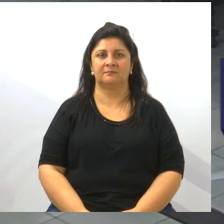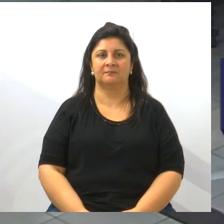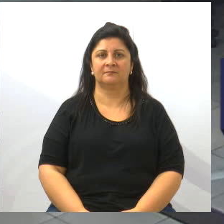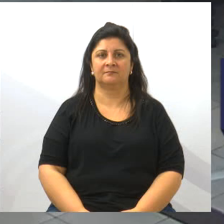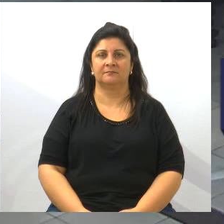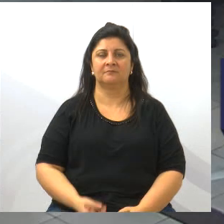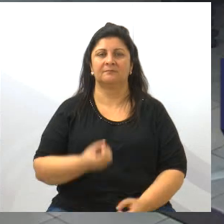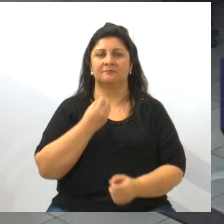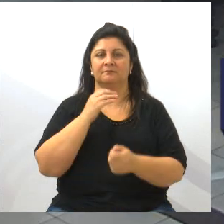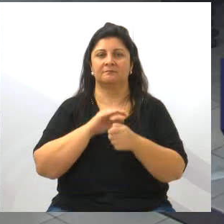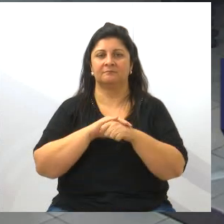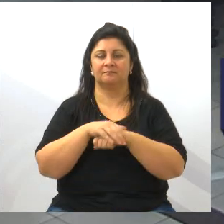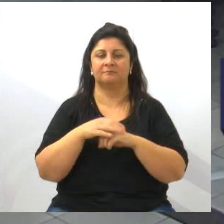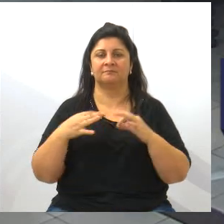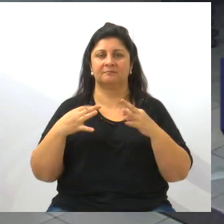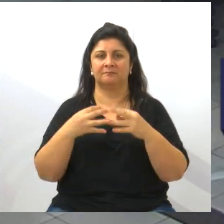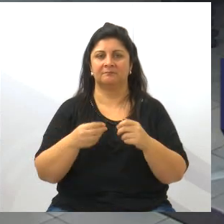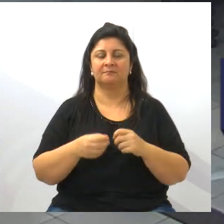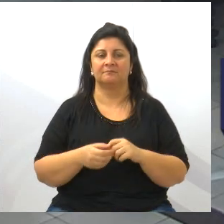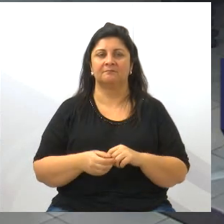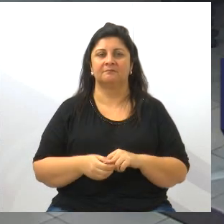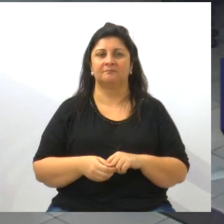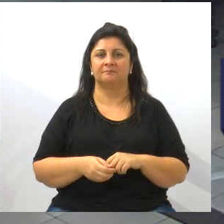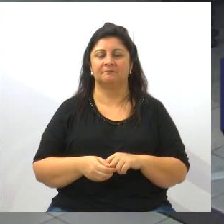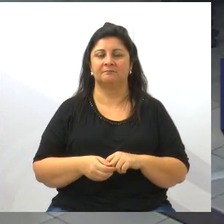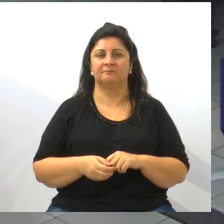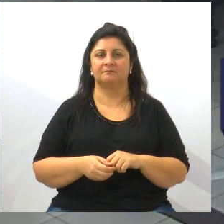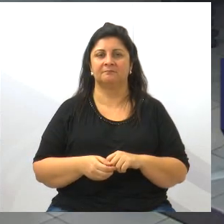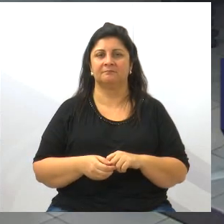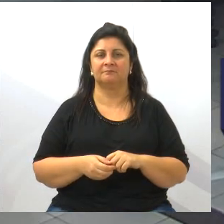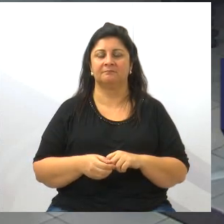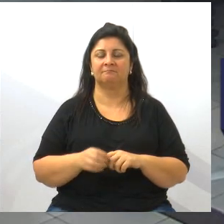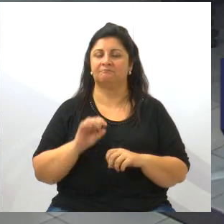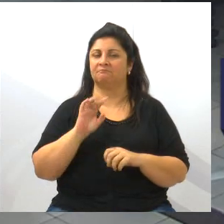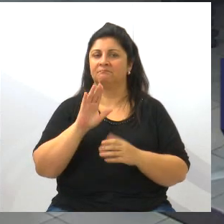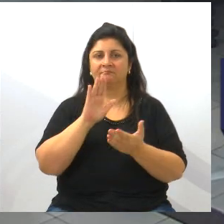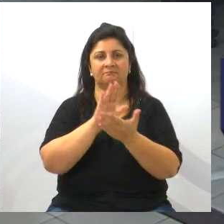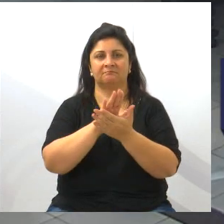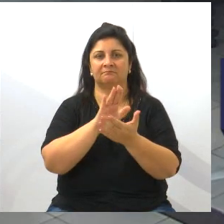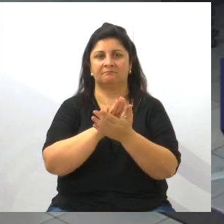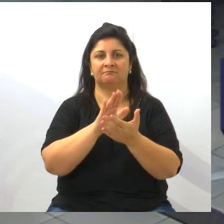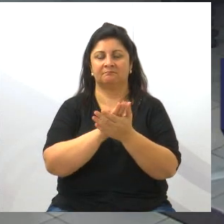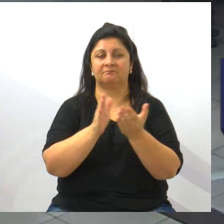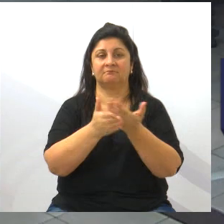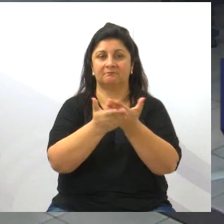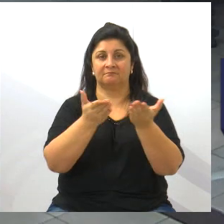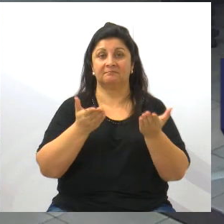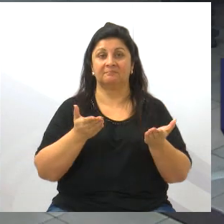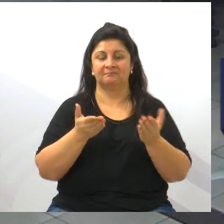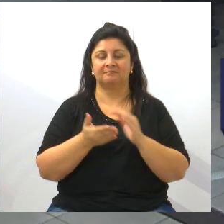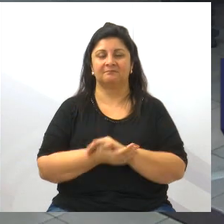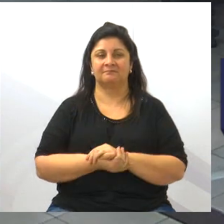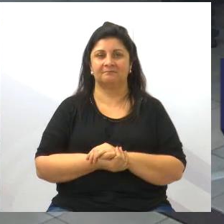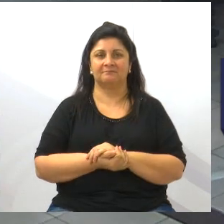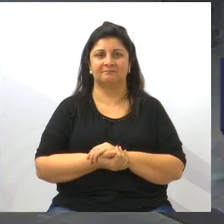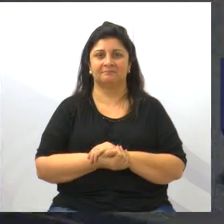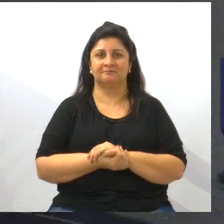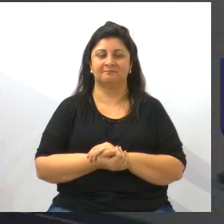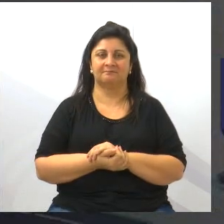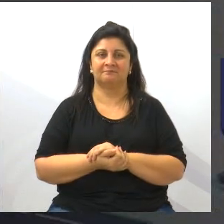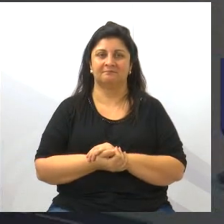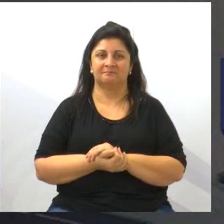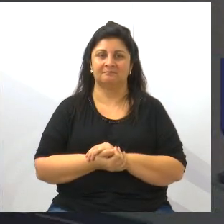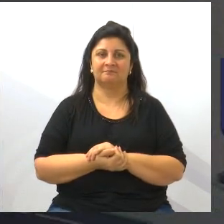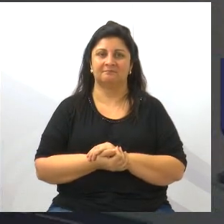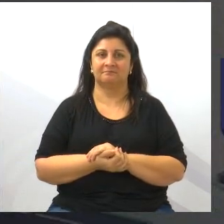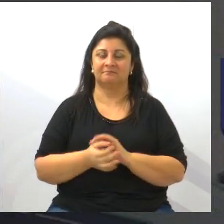Boa noite a todos. Também eu só tenho que dar os parabéns a vocês que estão trazendo